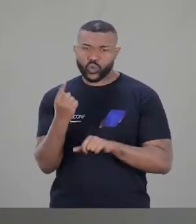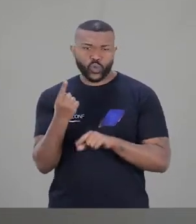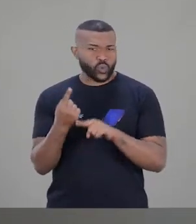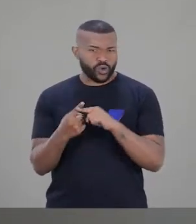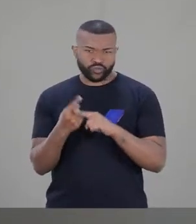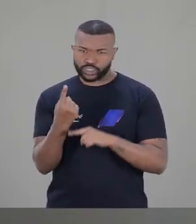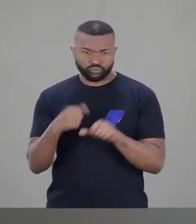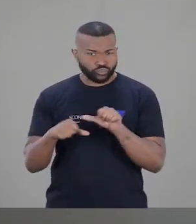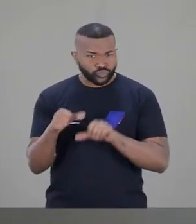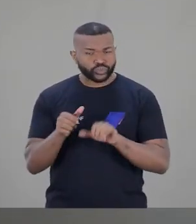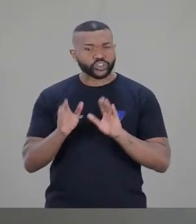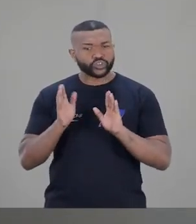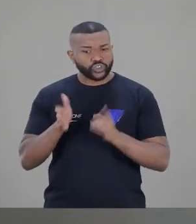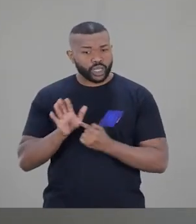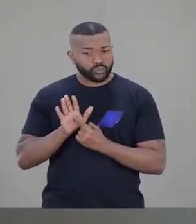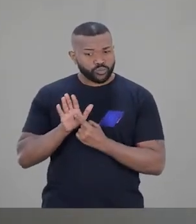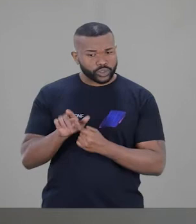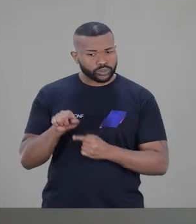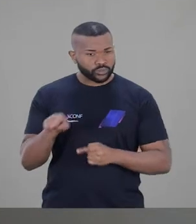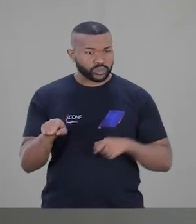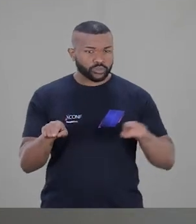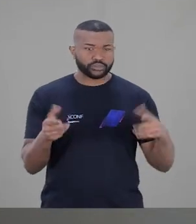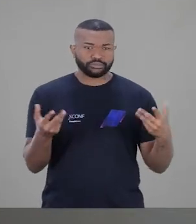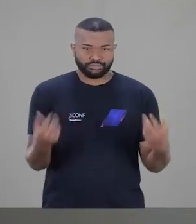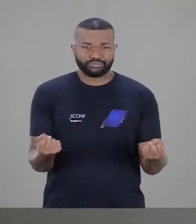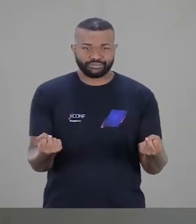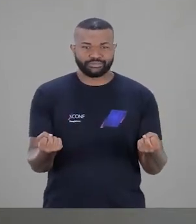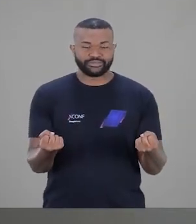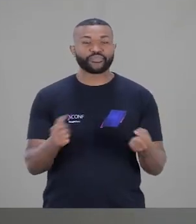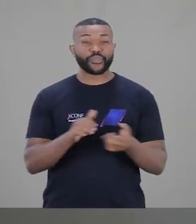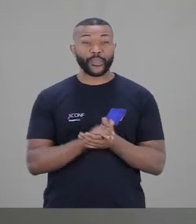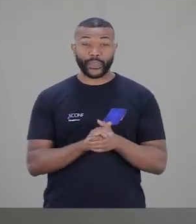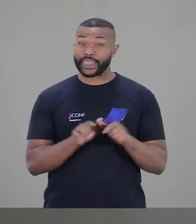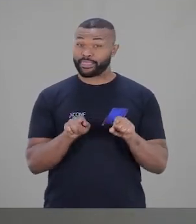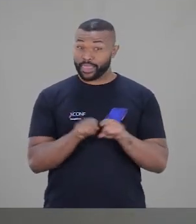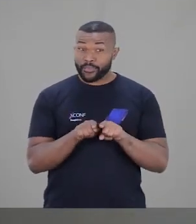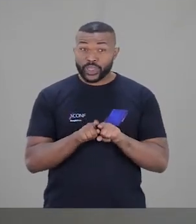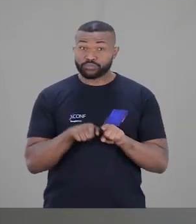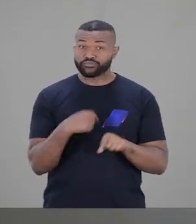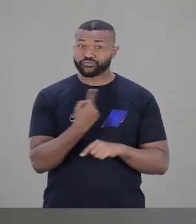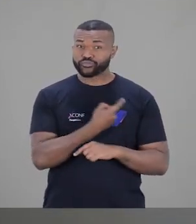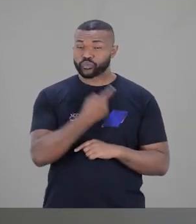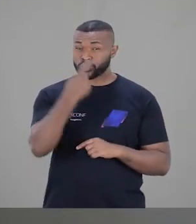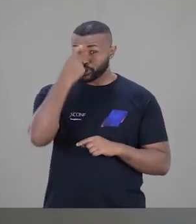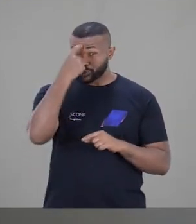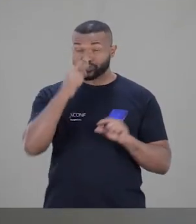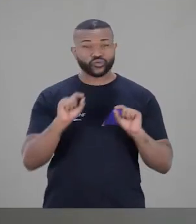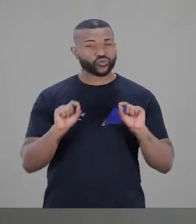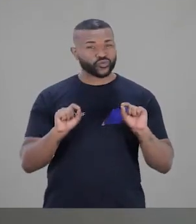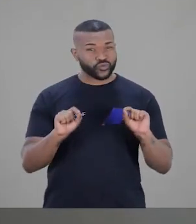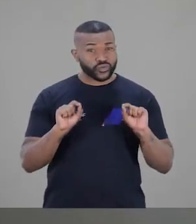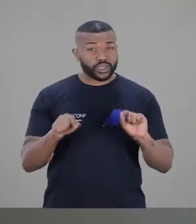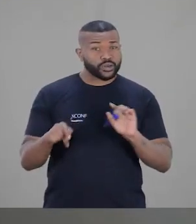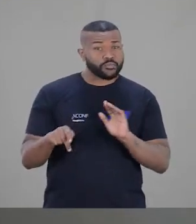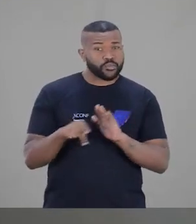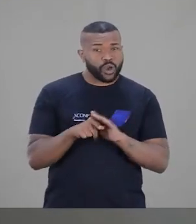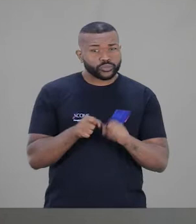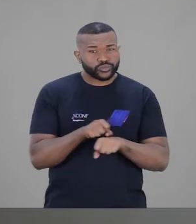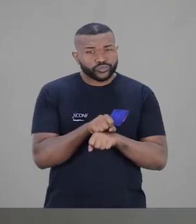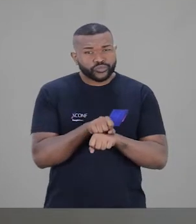vez só, e isso já reflete nas duas aplicações. Outro módulo que a gente pensou também é um